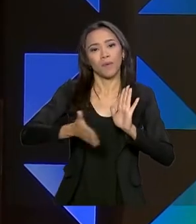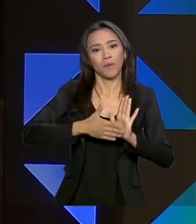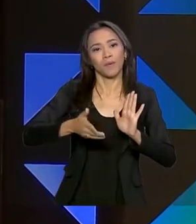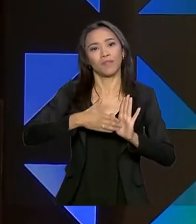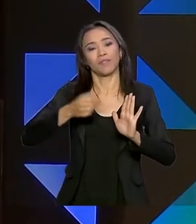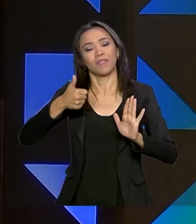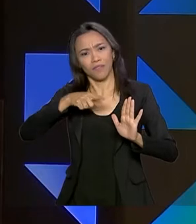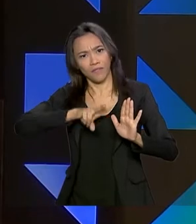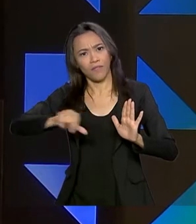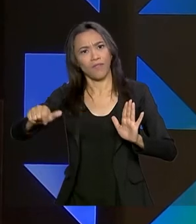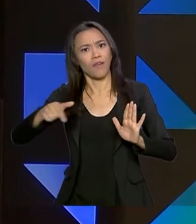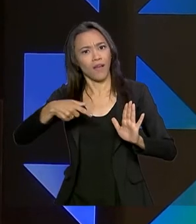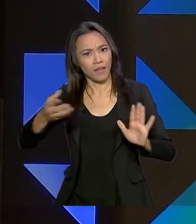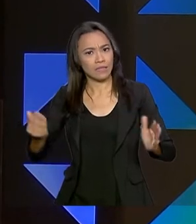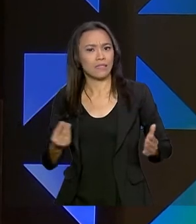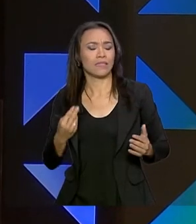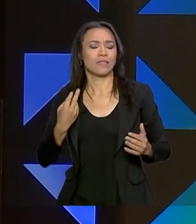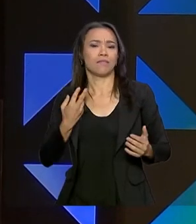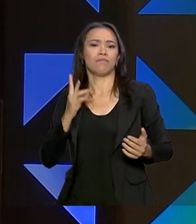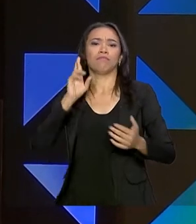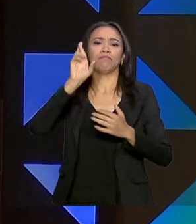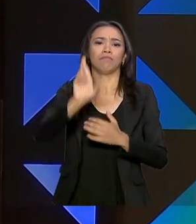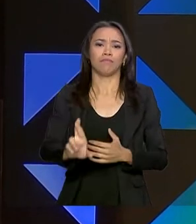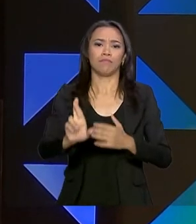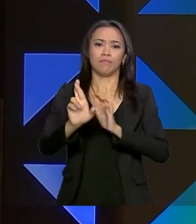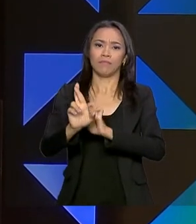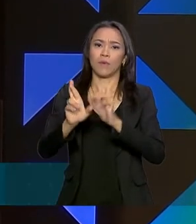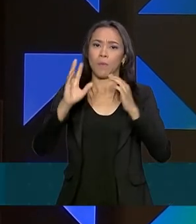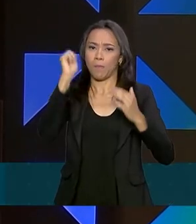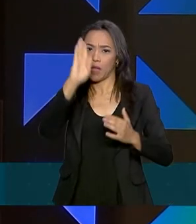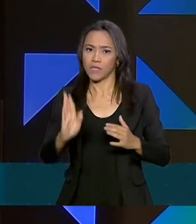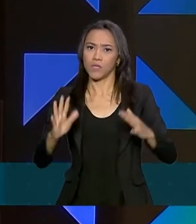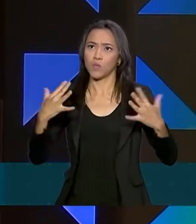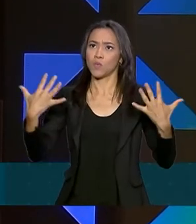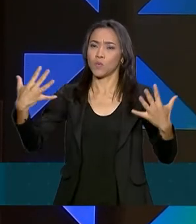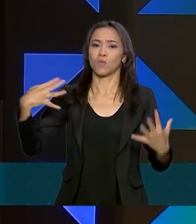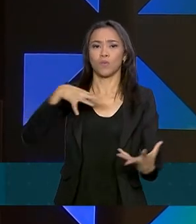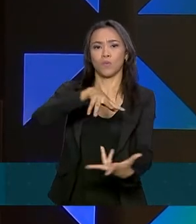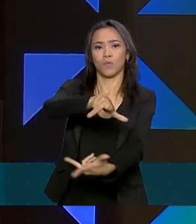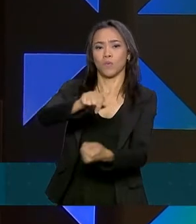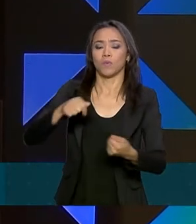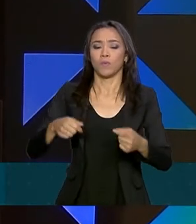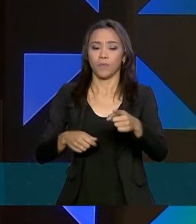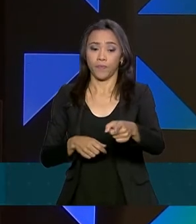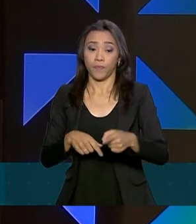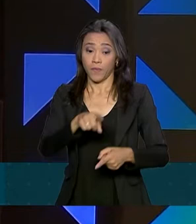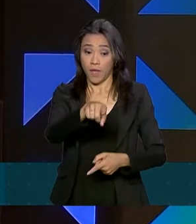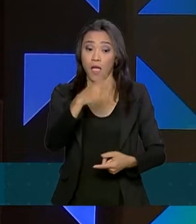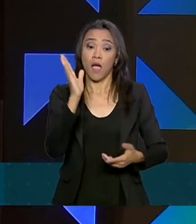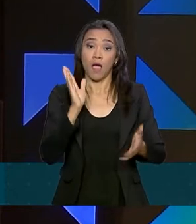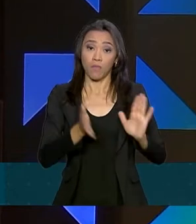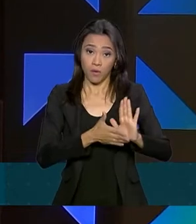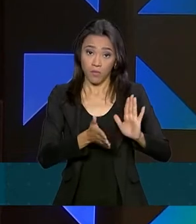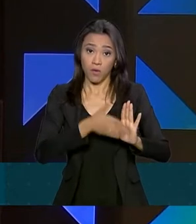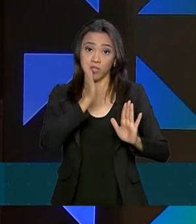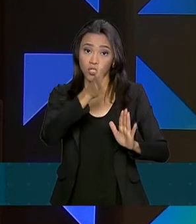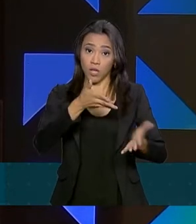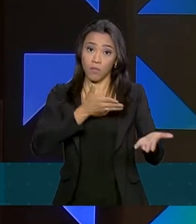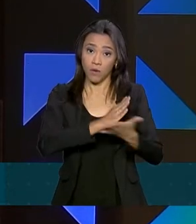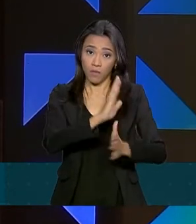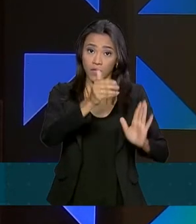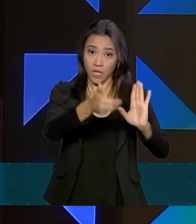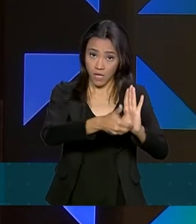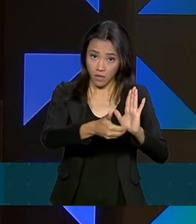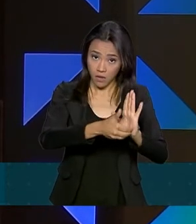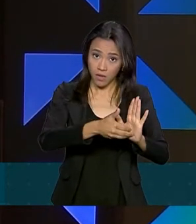competitivo no cenário internacional. A reforma da Previdência Social, já aprovada na Câmara dos Deputados e bem